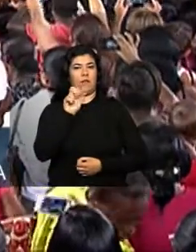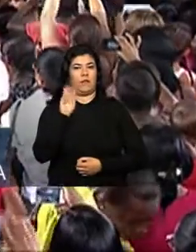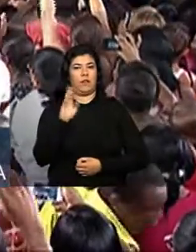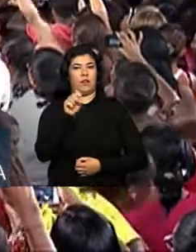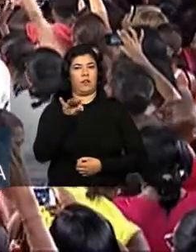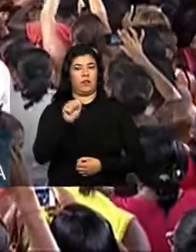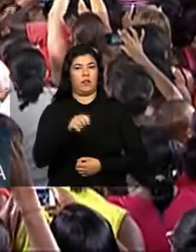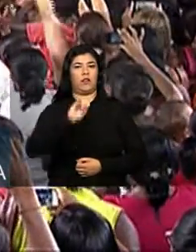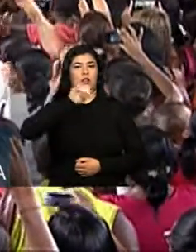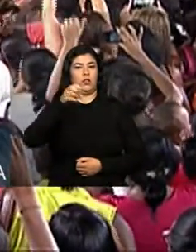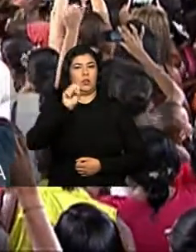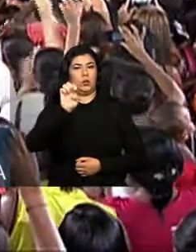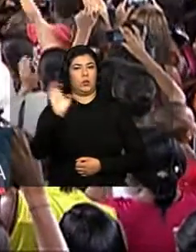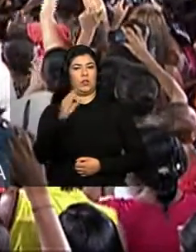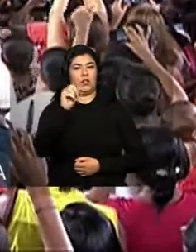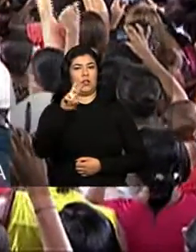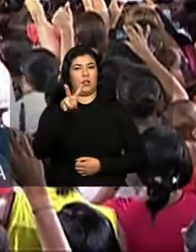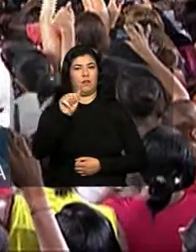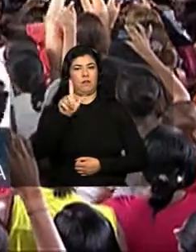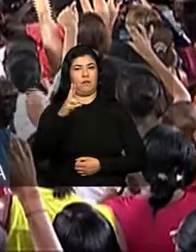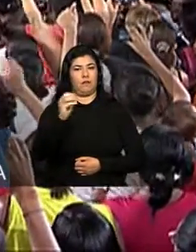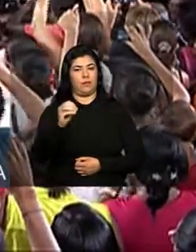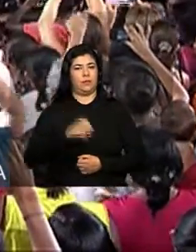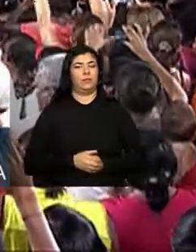Carvalho. Senhora presidenta,